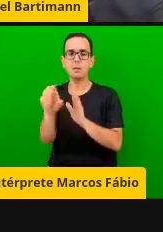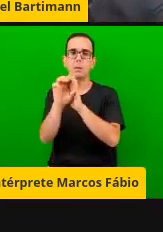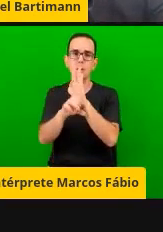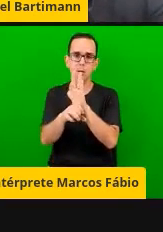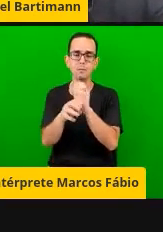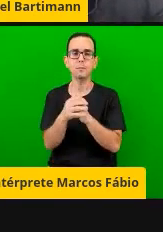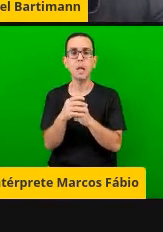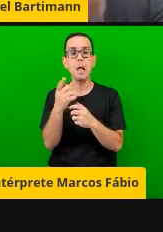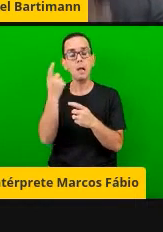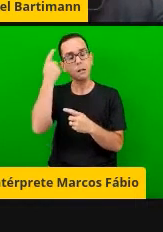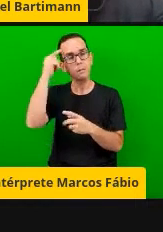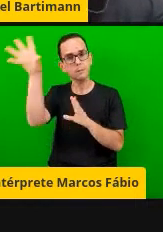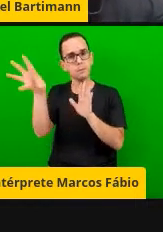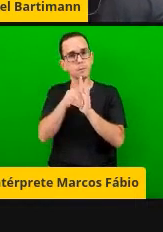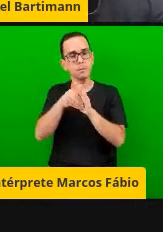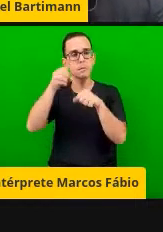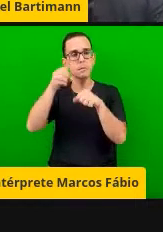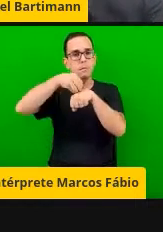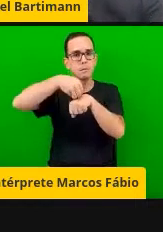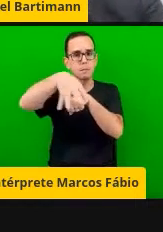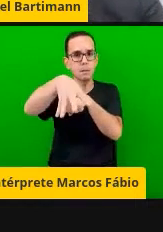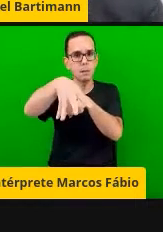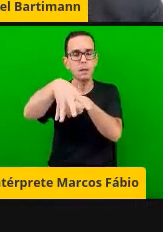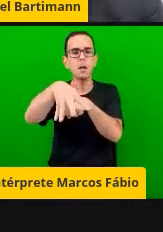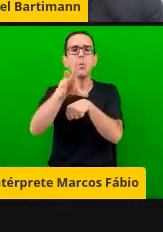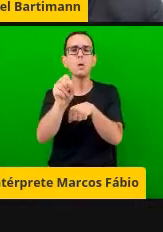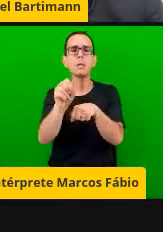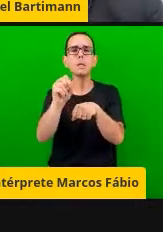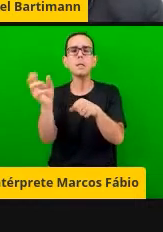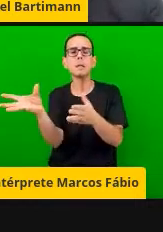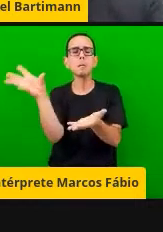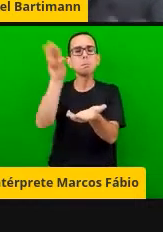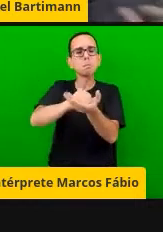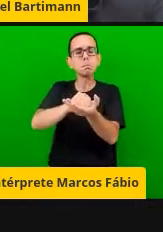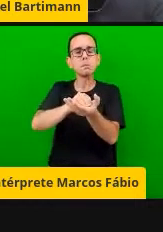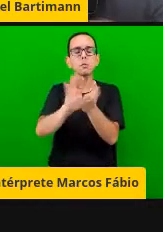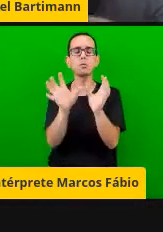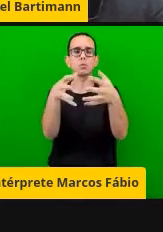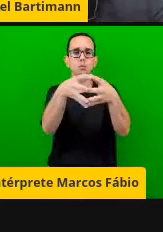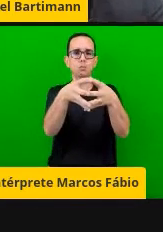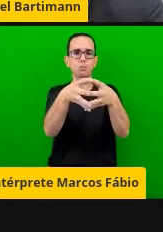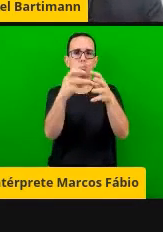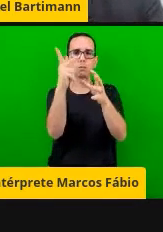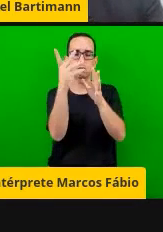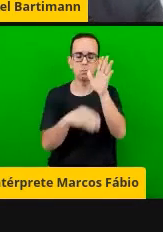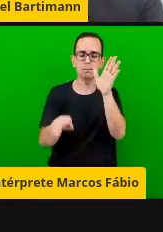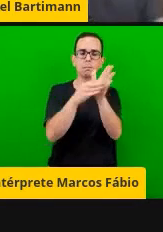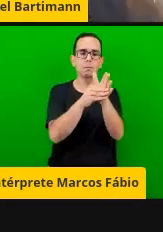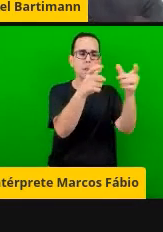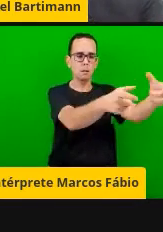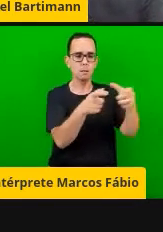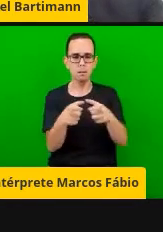gente pensar que a reprodução ampliada do capital está cada vez mais mundializada, e essas novas territorializações do